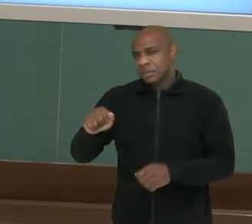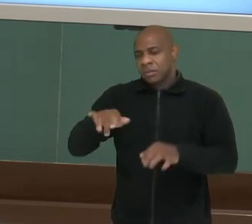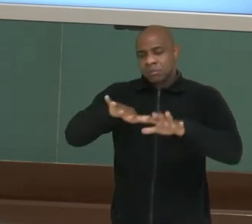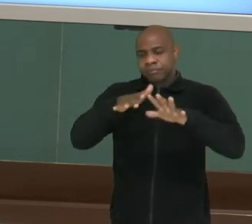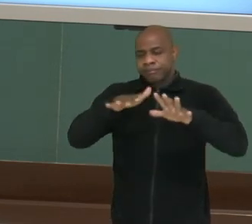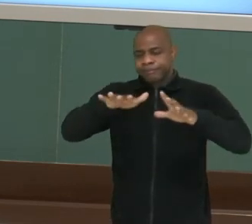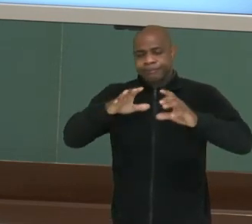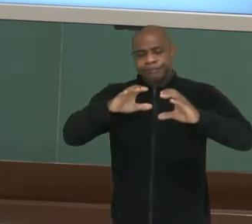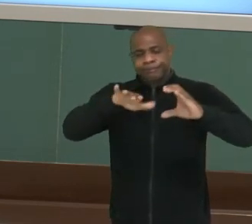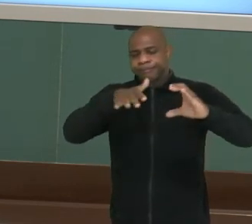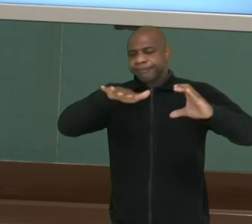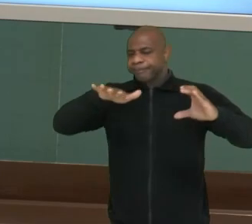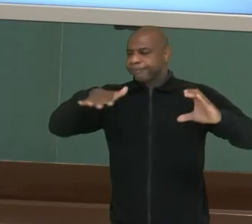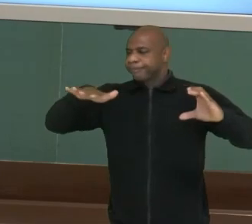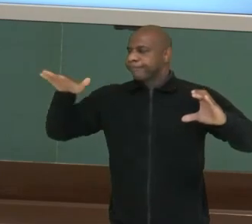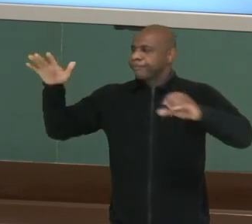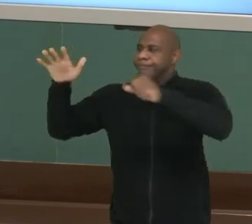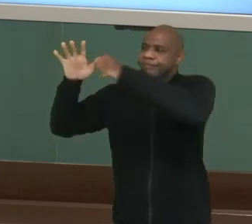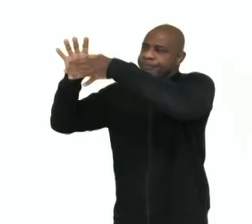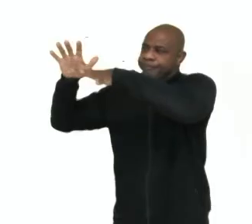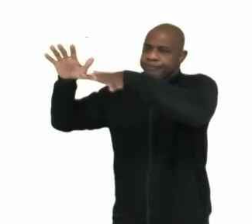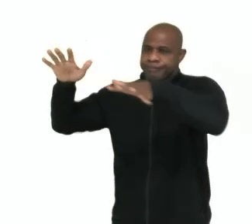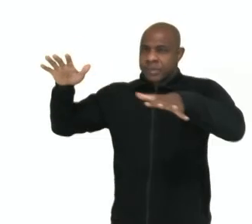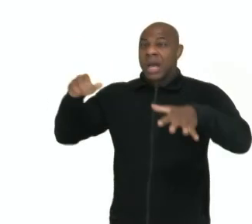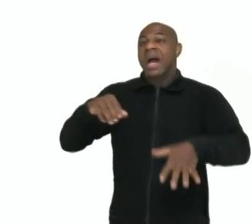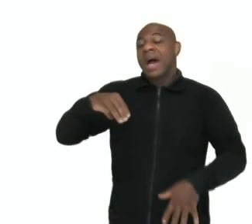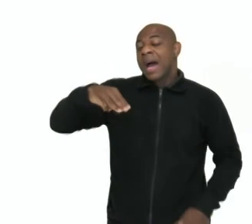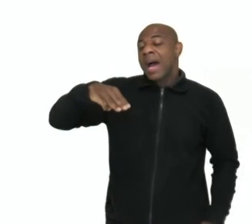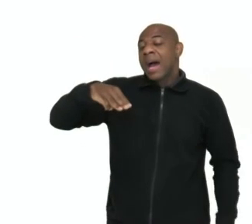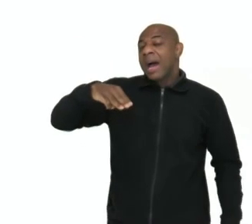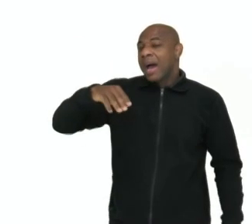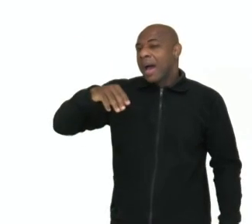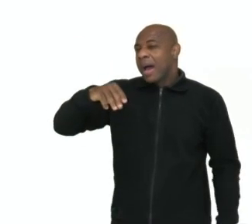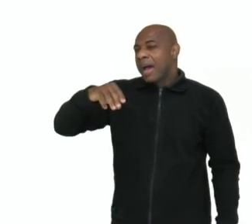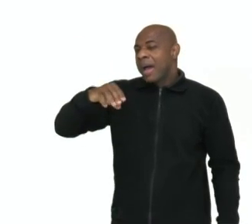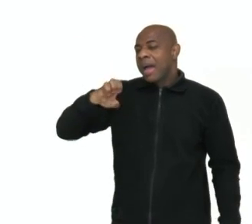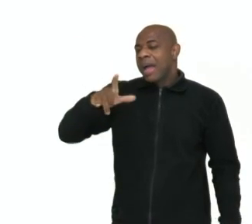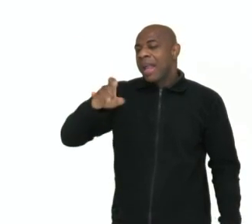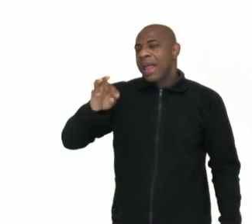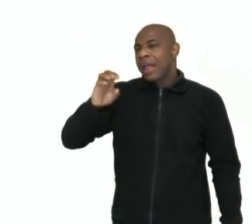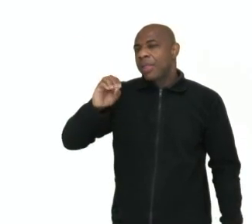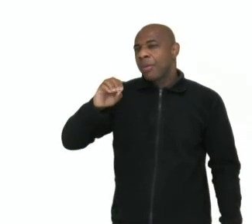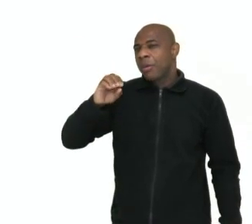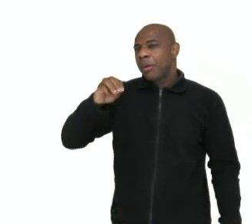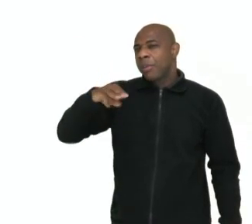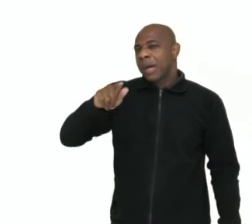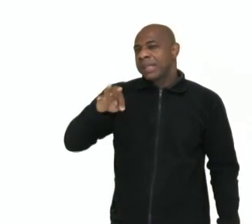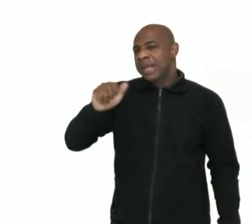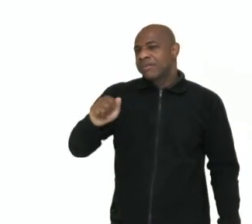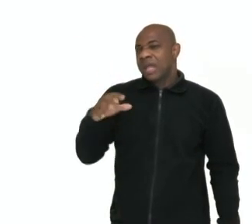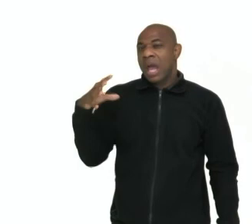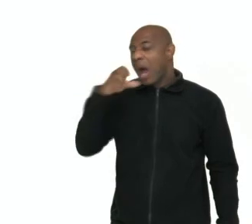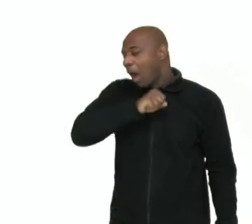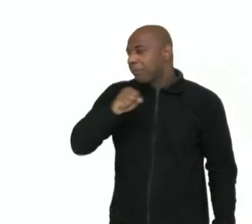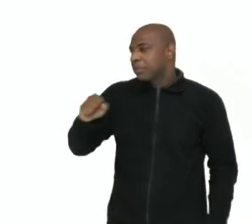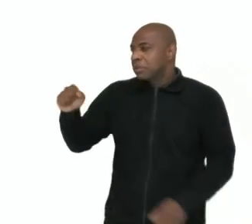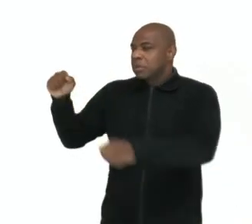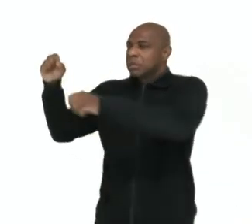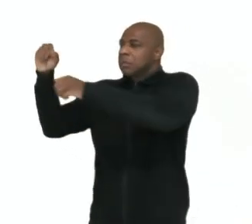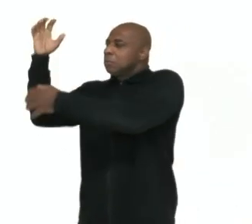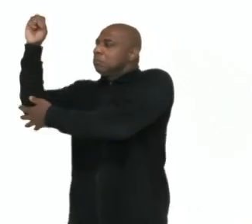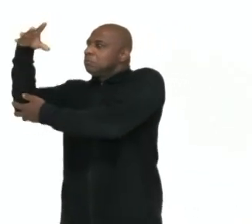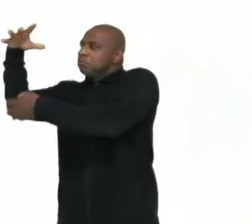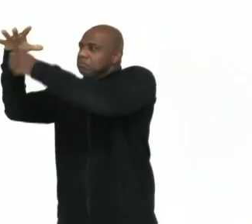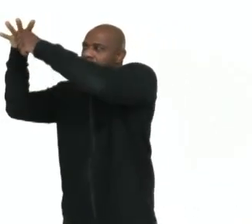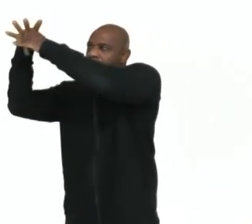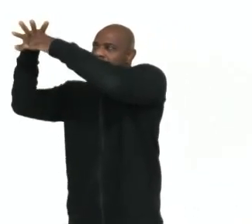onda eletromagnética ela viaja muito rápido, tá? Isso é instantaneamente, né? Então ela vem, o teu